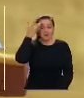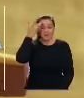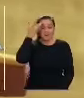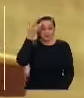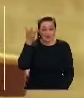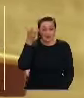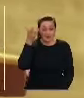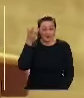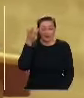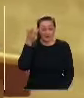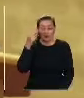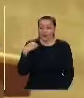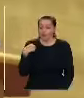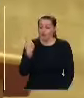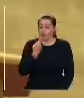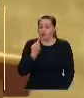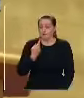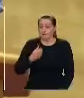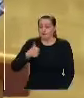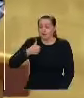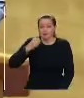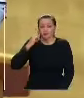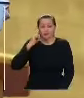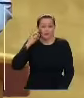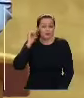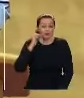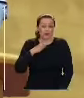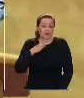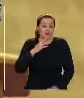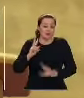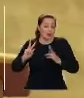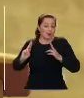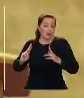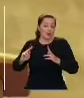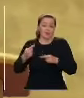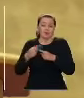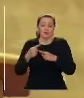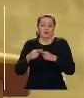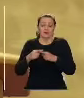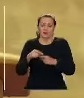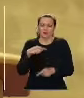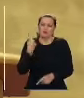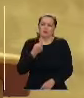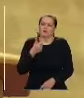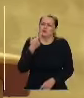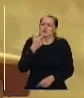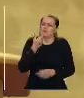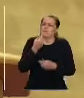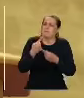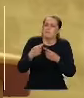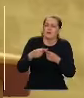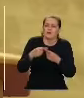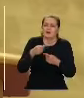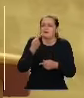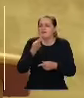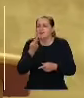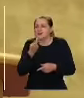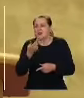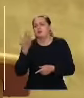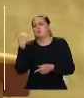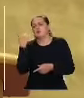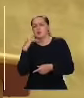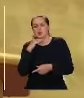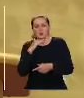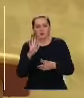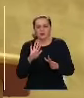No dia que a gente se conheceu, não tinha nada para falar de passado ruim. Não tinha como falar para ela, pô, você fez